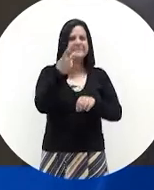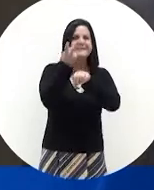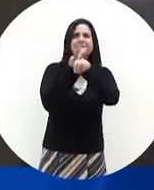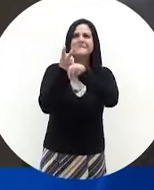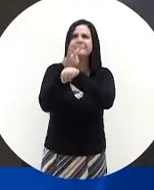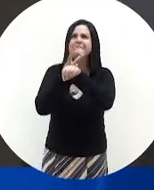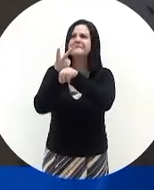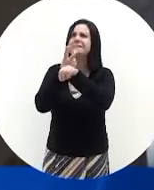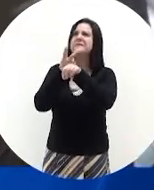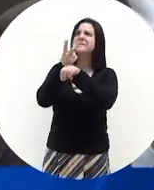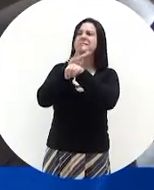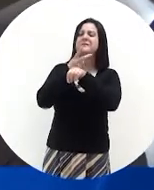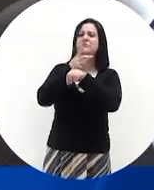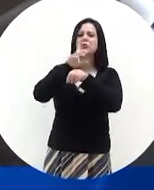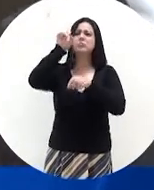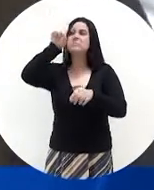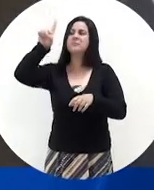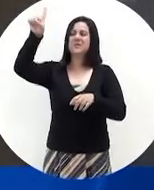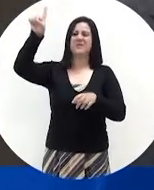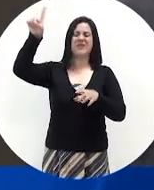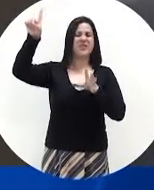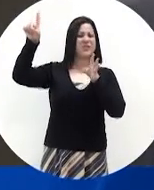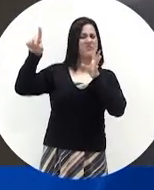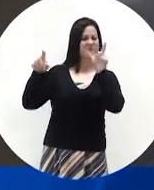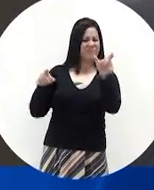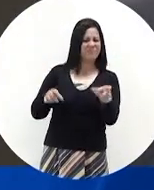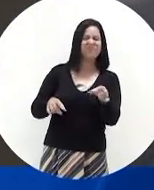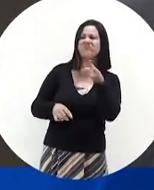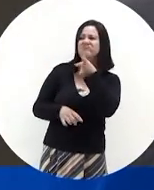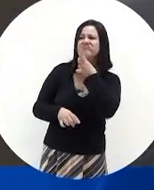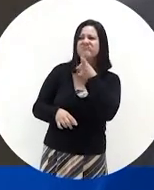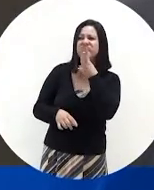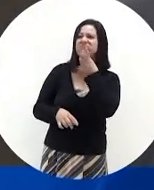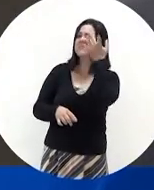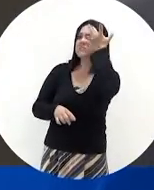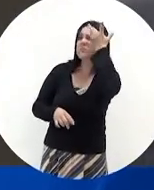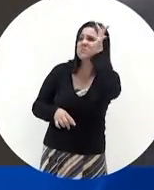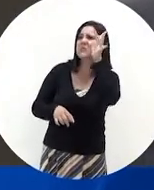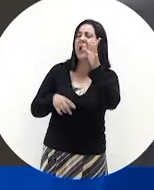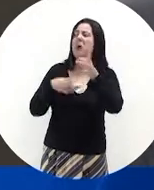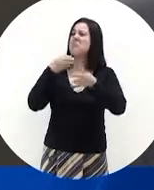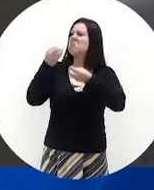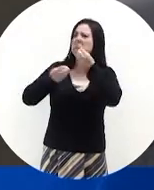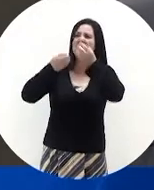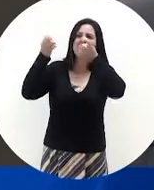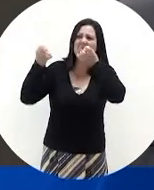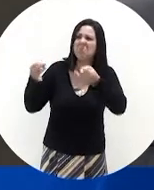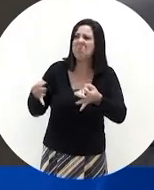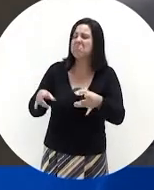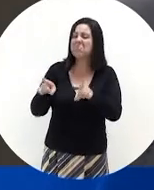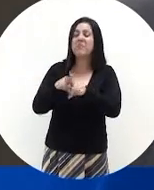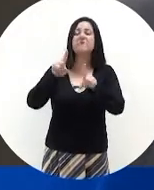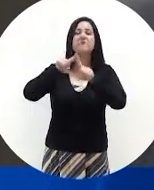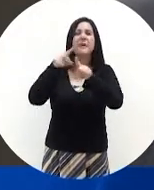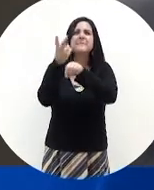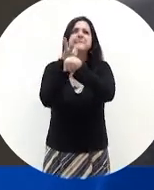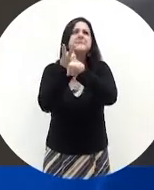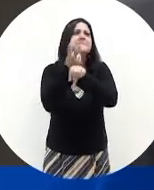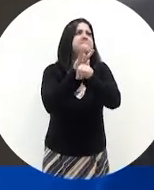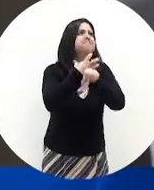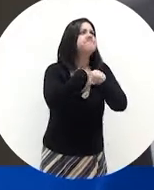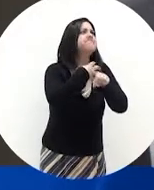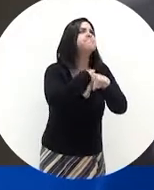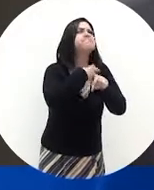Criador. Ele não conhece, ele não sabe, ele não tem como explicar, mas ele